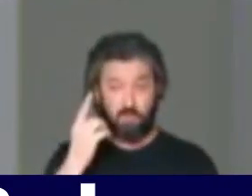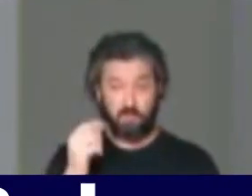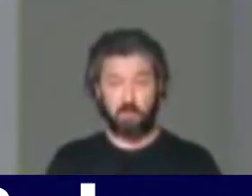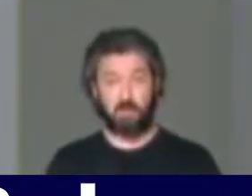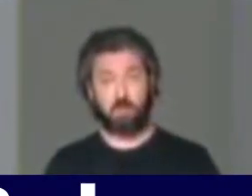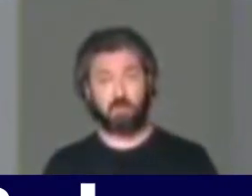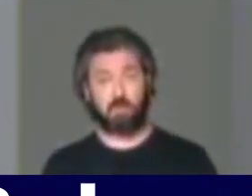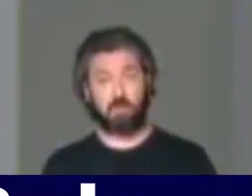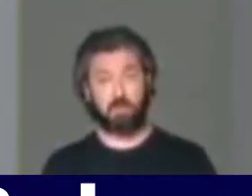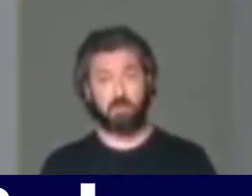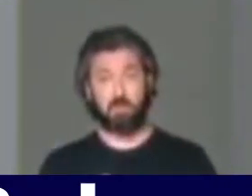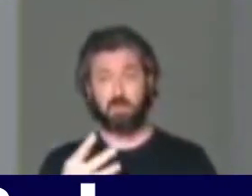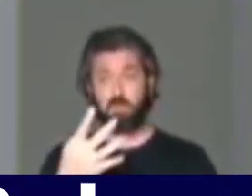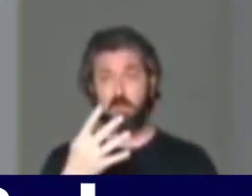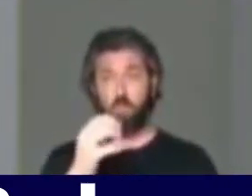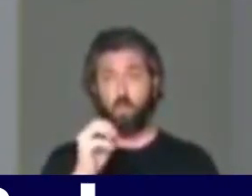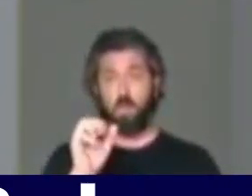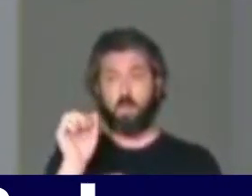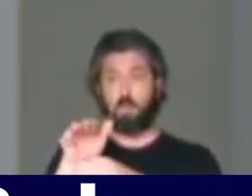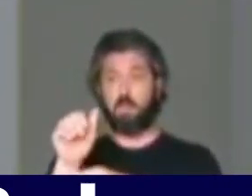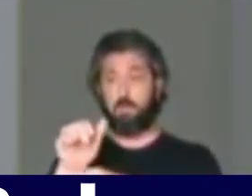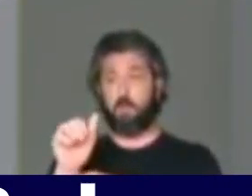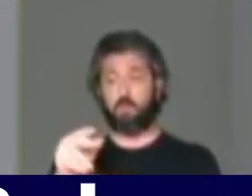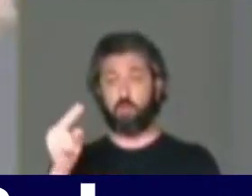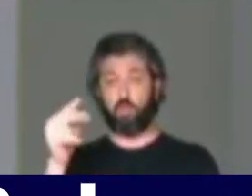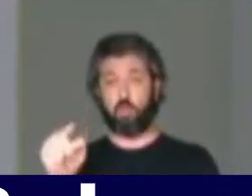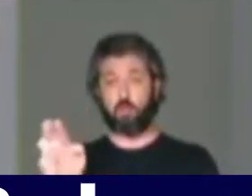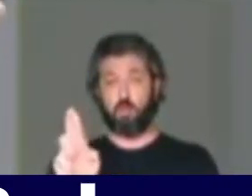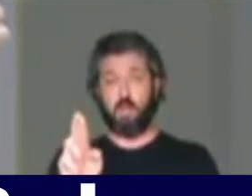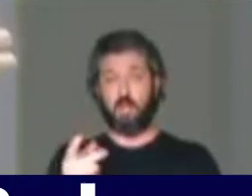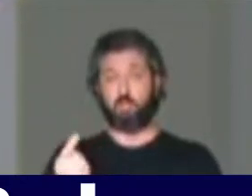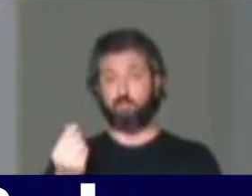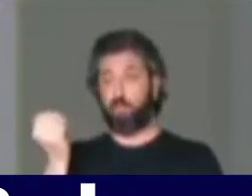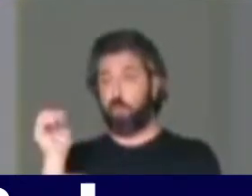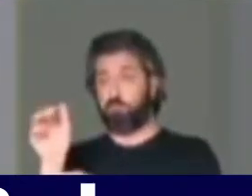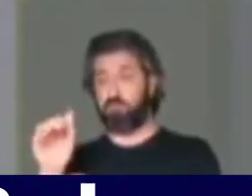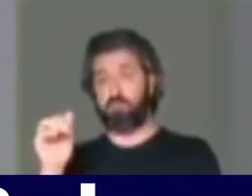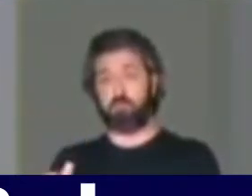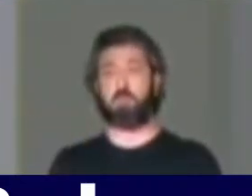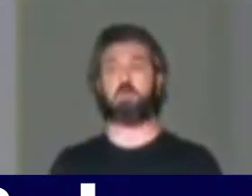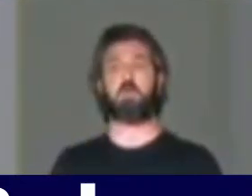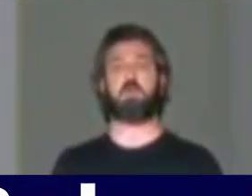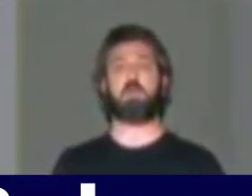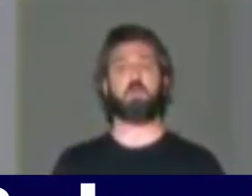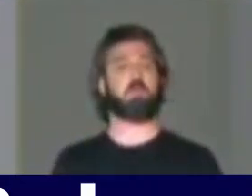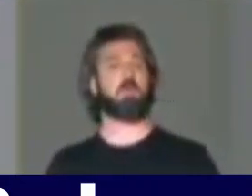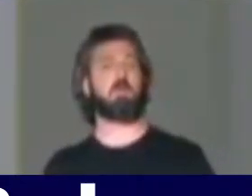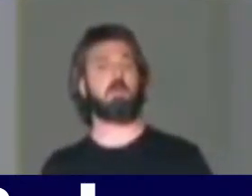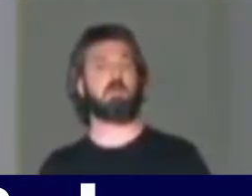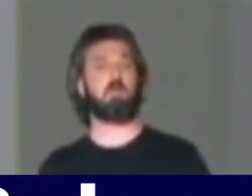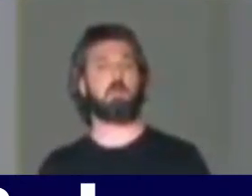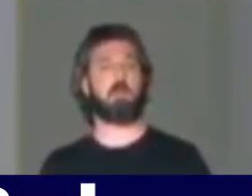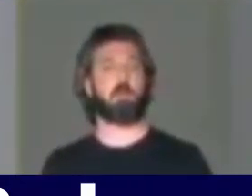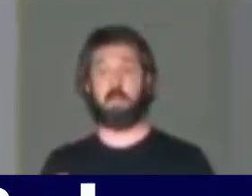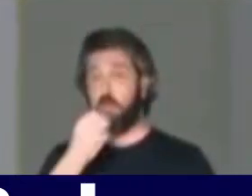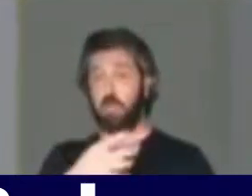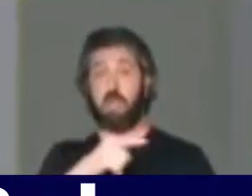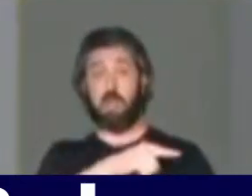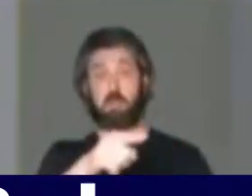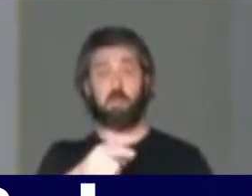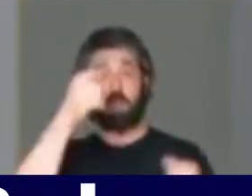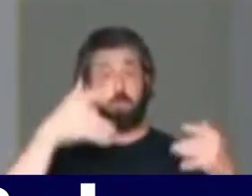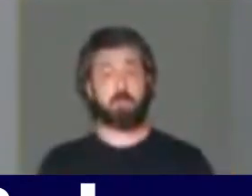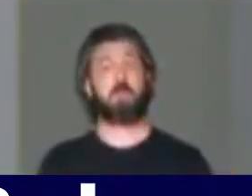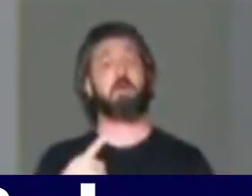Valente, 40 depósitos de R$ 2.000 em dinheiro vivo na conta de Flávio Bolsonaro. Seria bom que ele